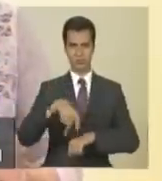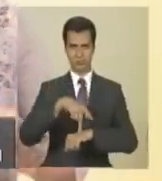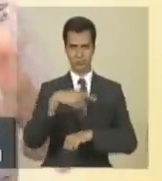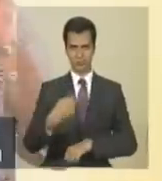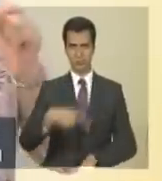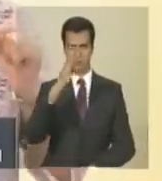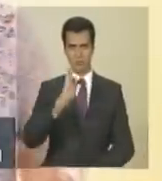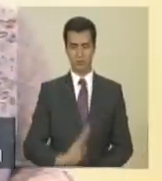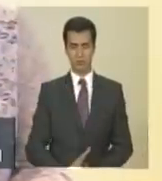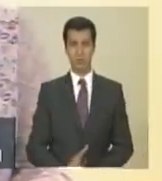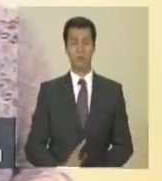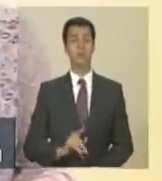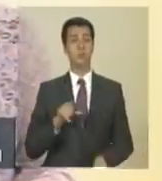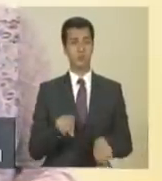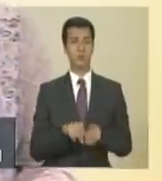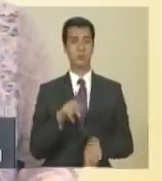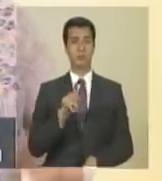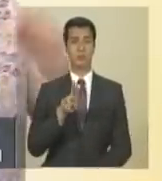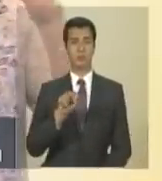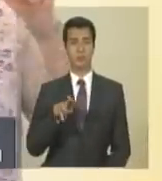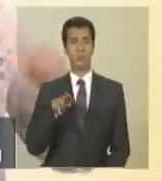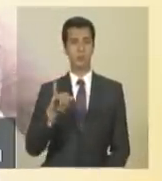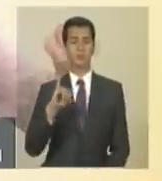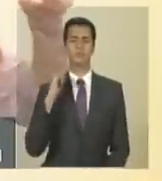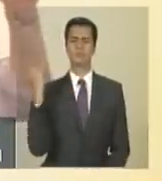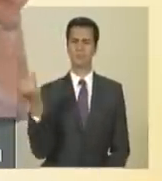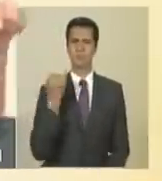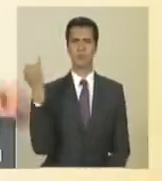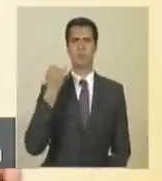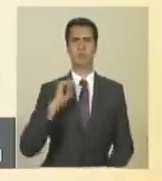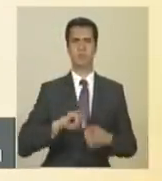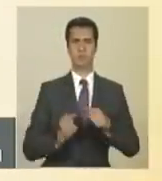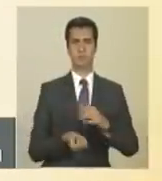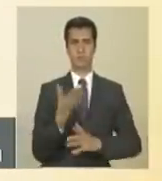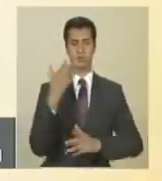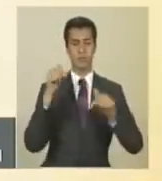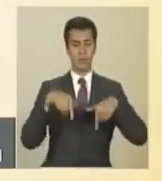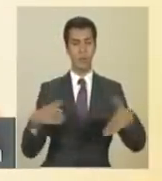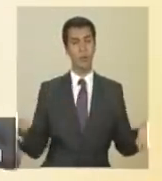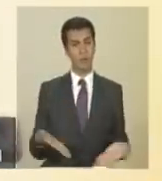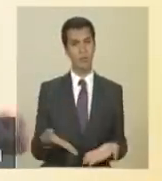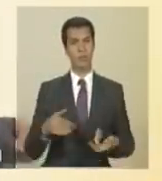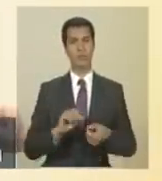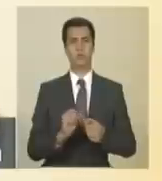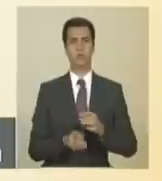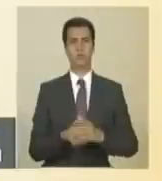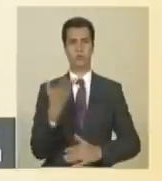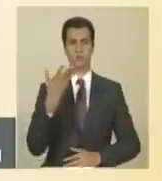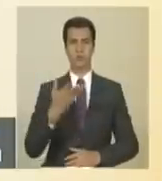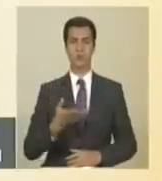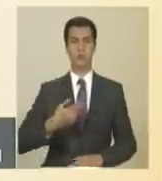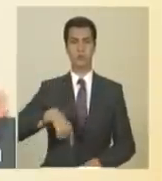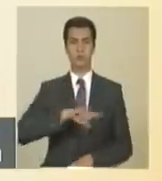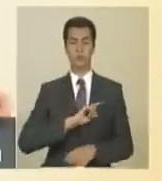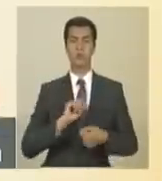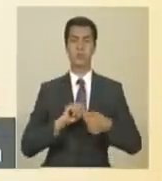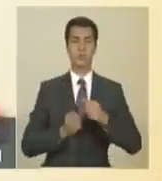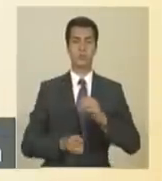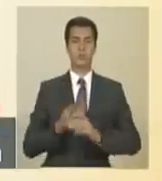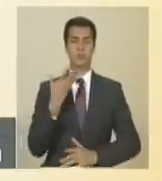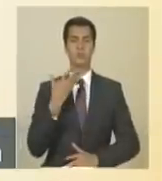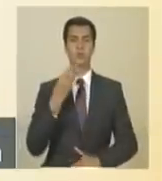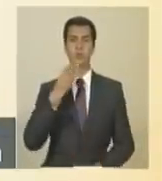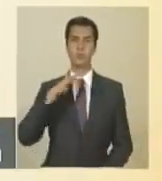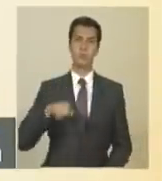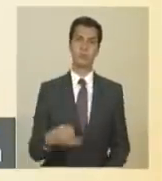mais importantes construídos agora no presente, mas nós construímos a oportunidade